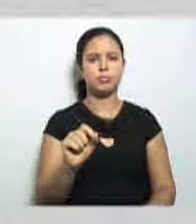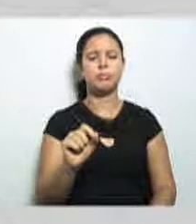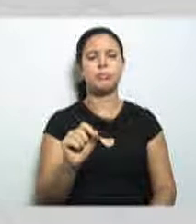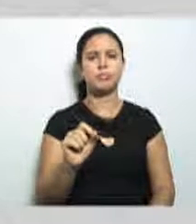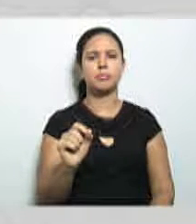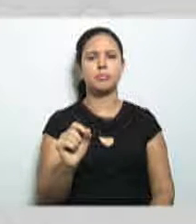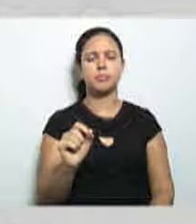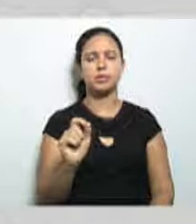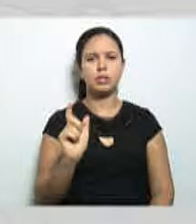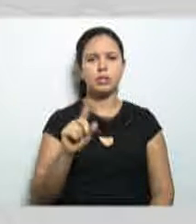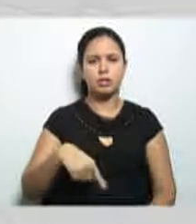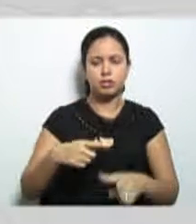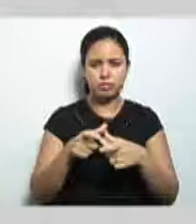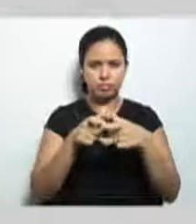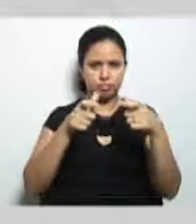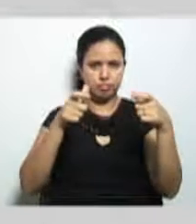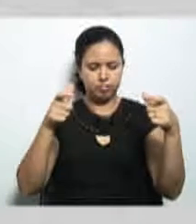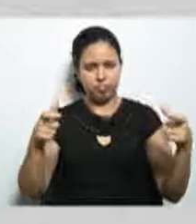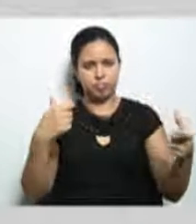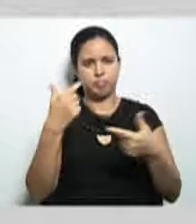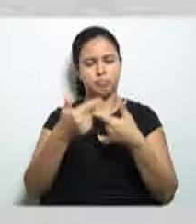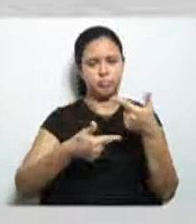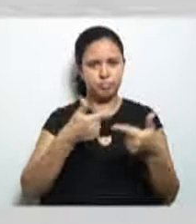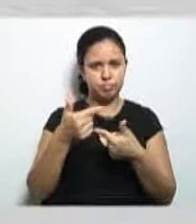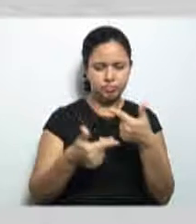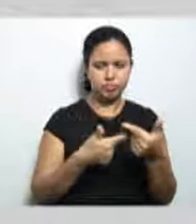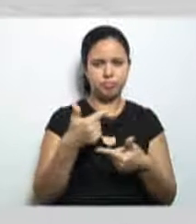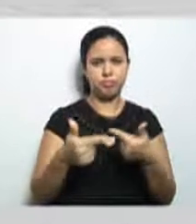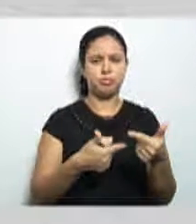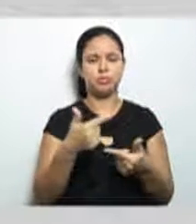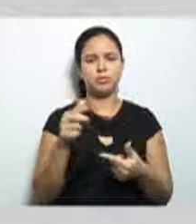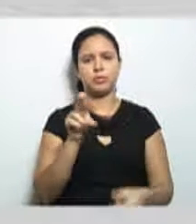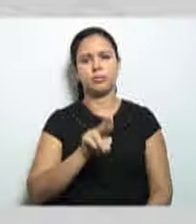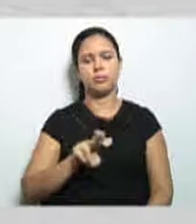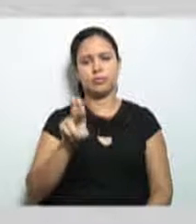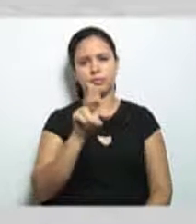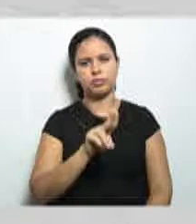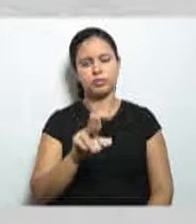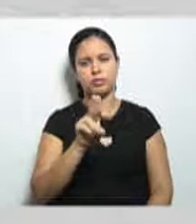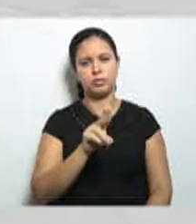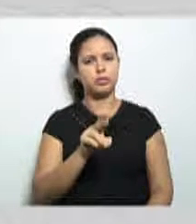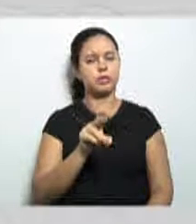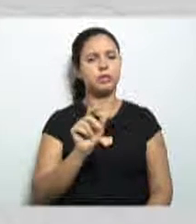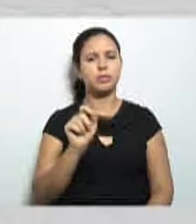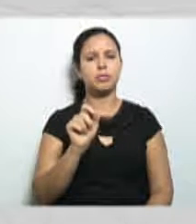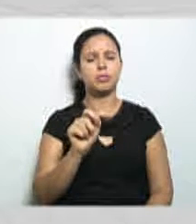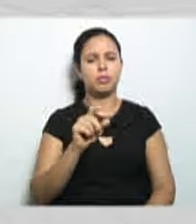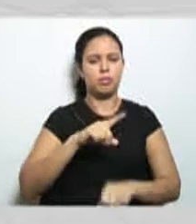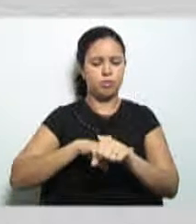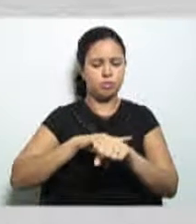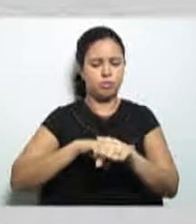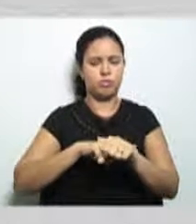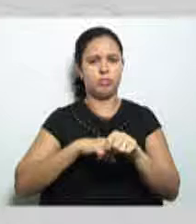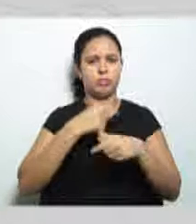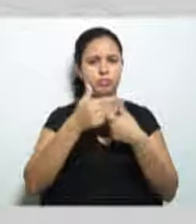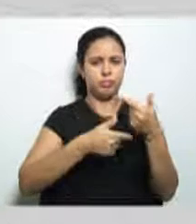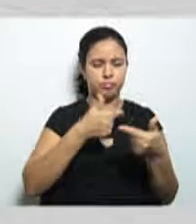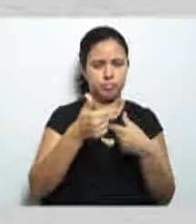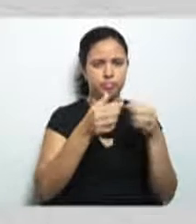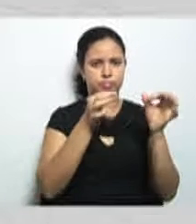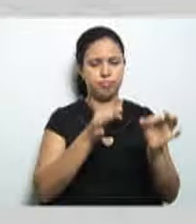referem-se ao aumento da produtividade com o uso mais adequado de horas trabalhadas, com o controle